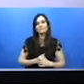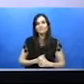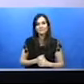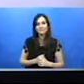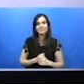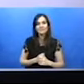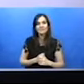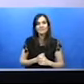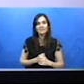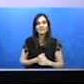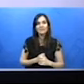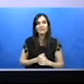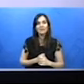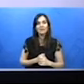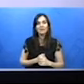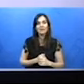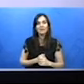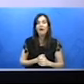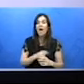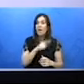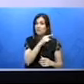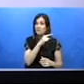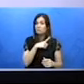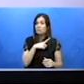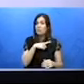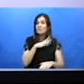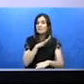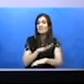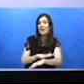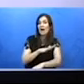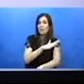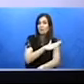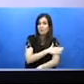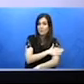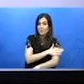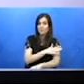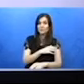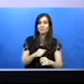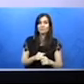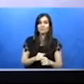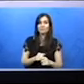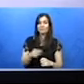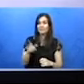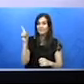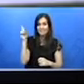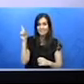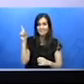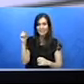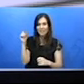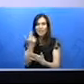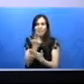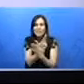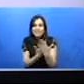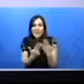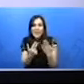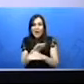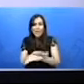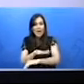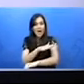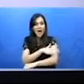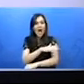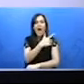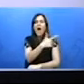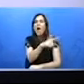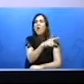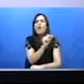temos a palavra sapo, que já temos a ilustração, e a letrinha S. E a outra,